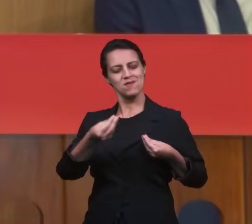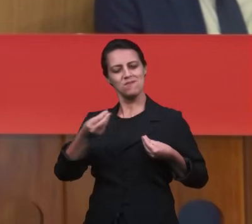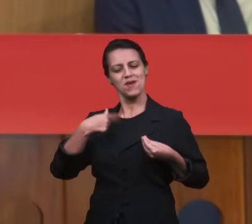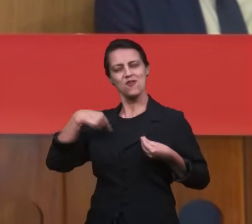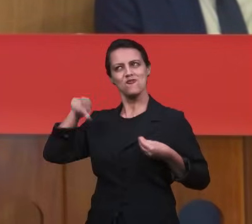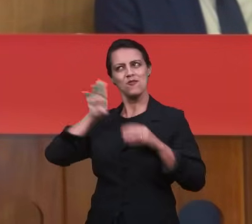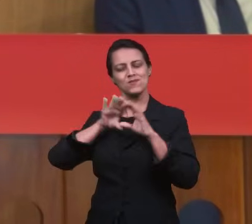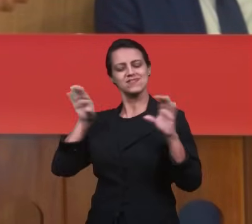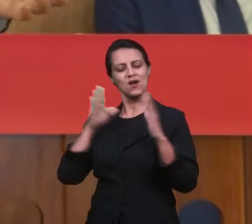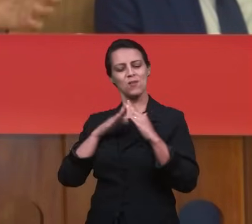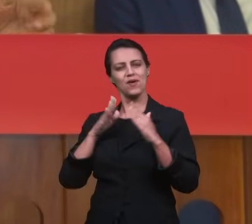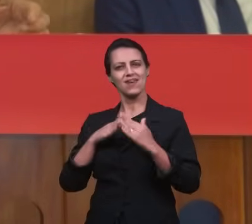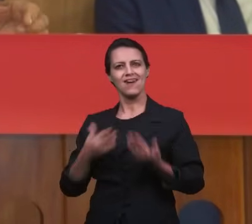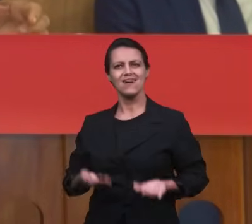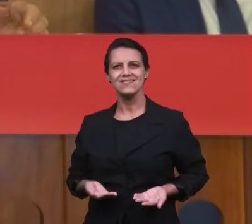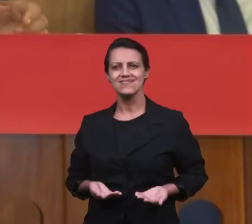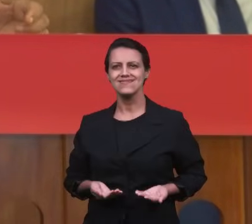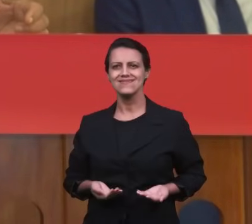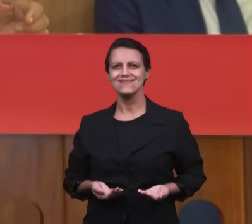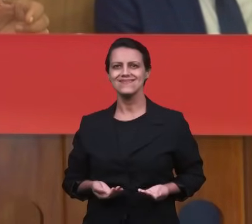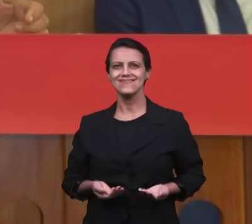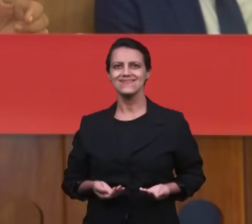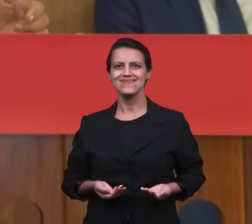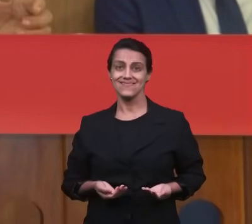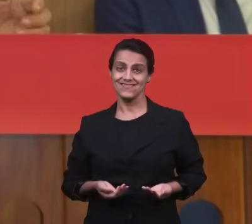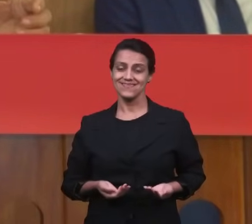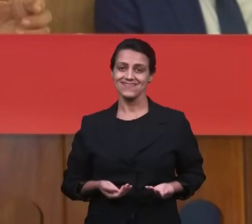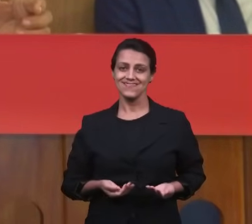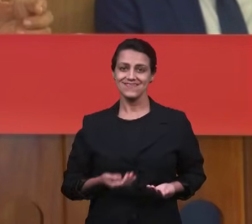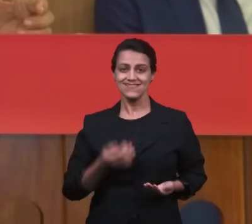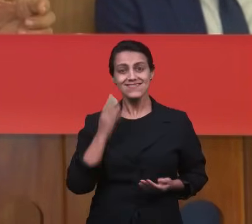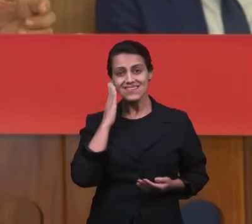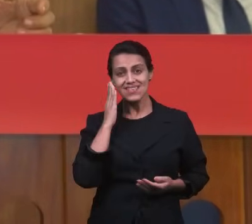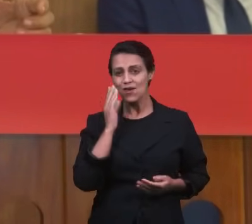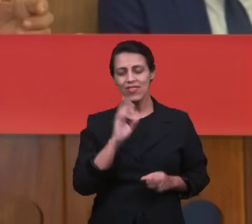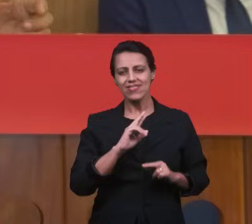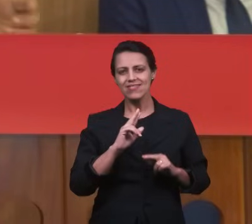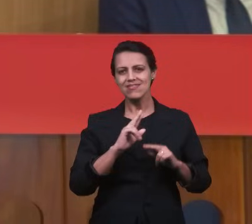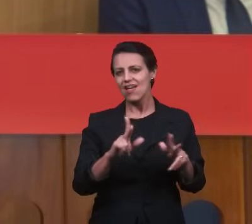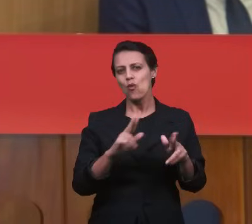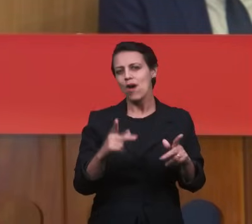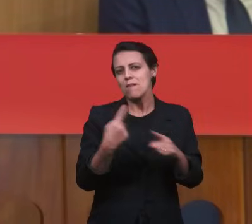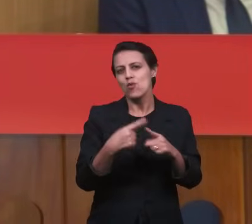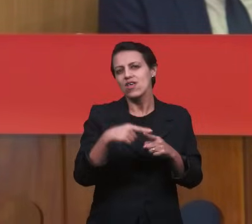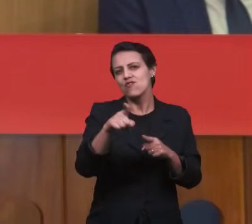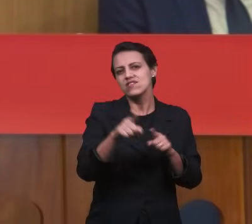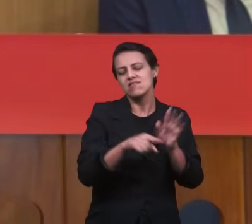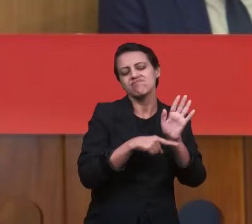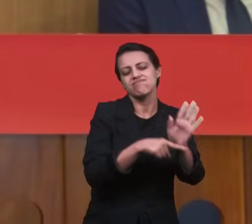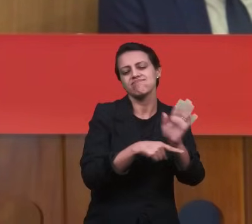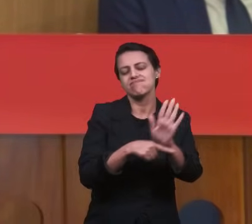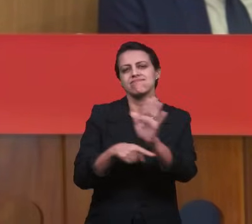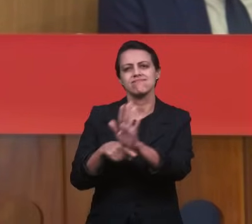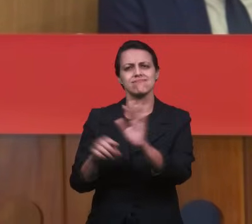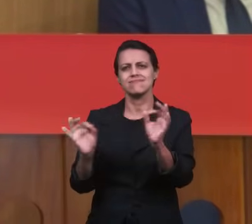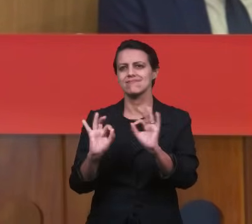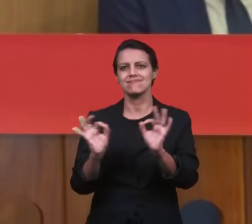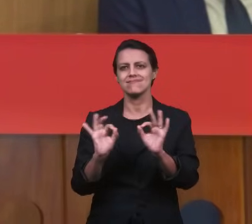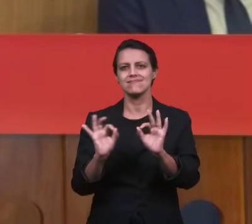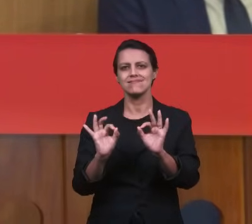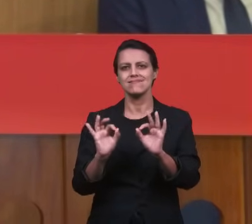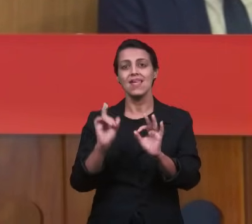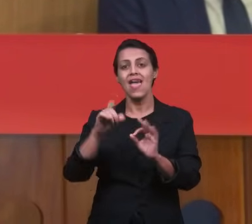pobre, para onde você vai? Não tem dinheiro, né? Então não é pelas obras. A fé é um dom de